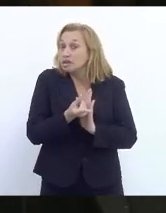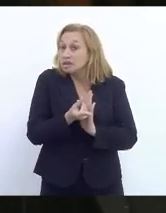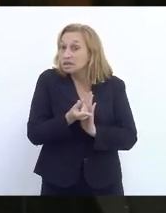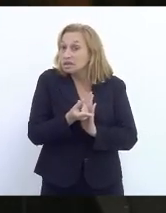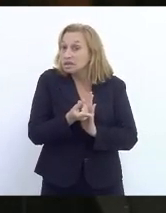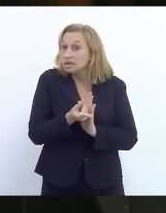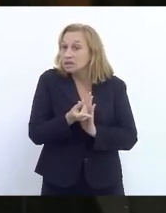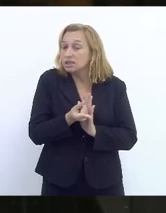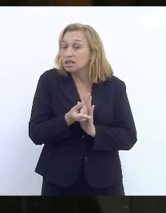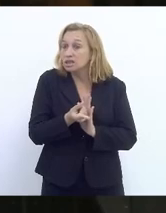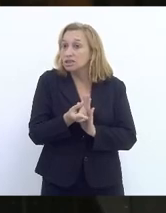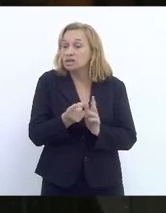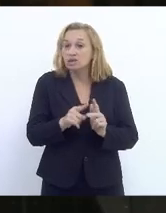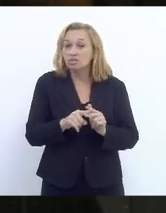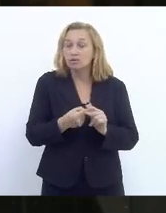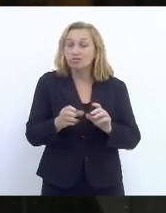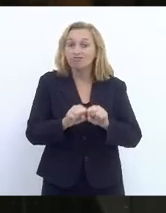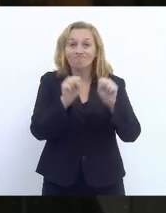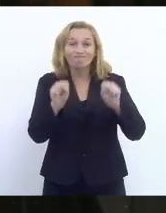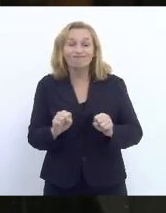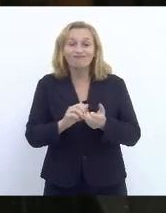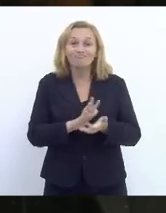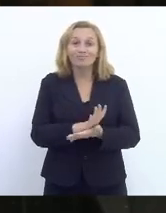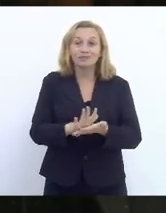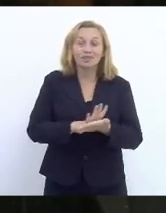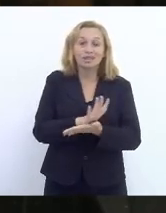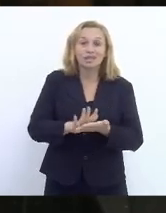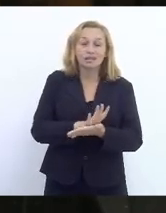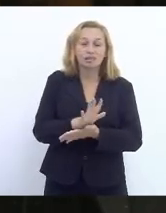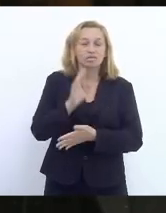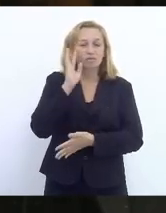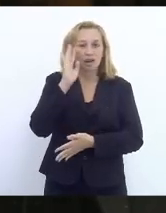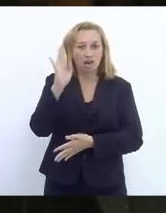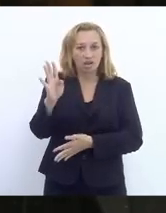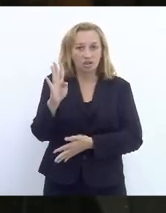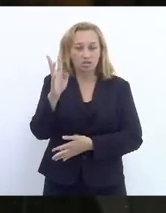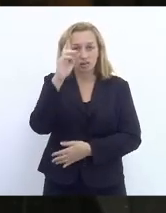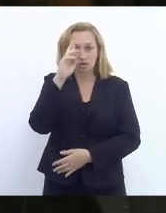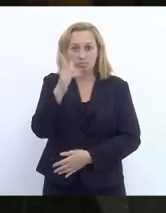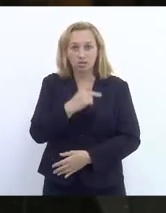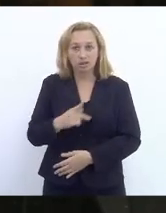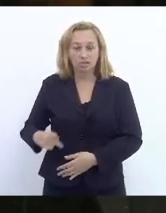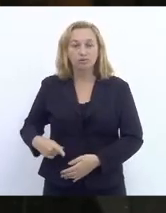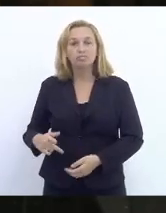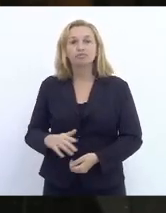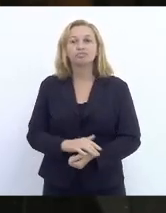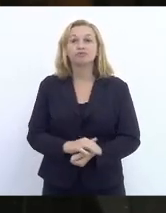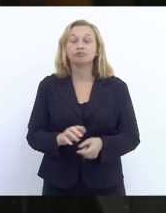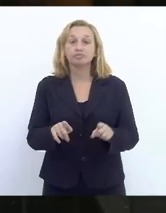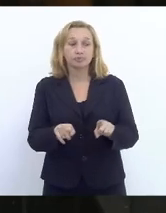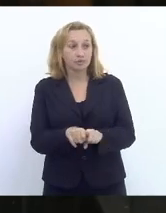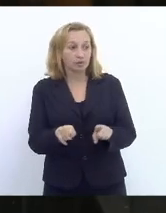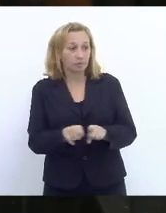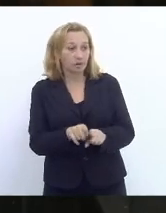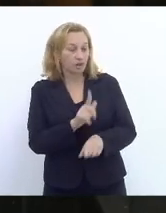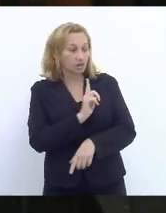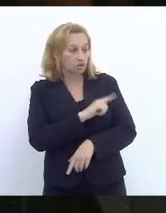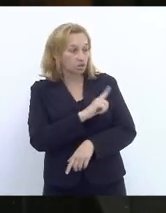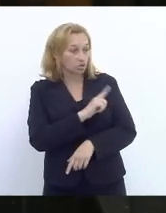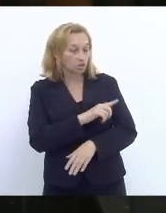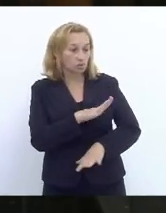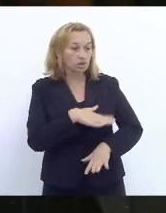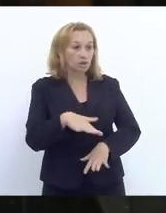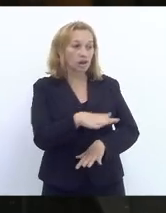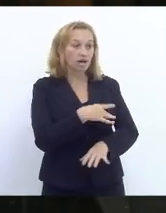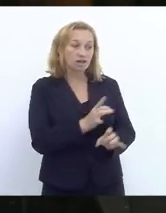que não mexe com sistema nenhum imagina vossa excelência também a gestor na área de